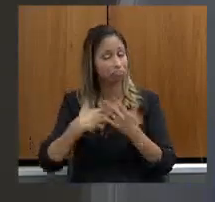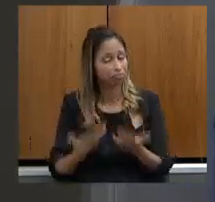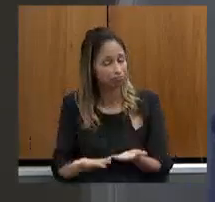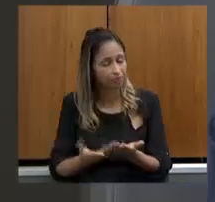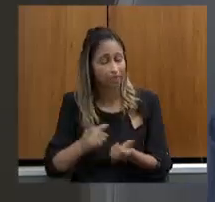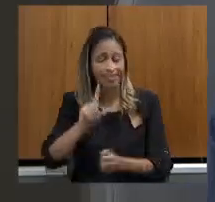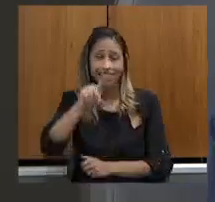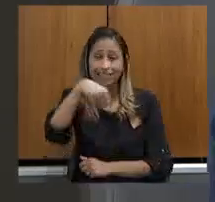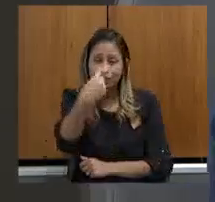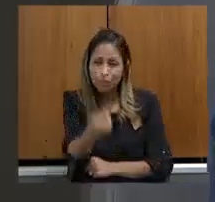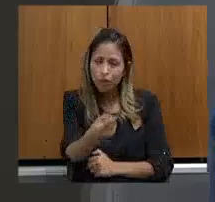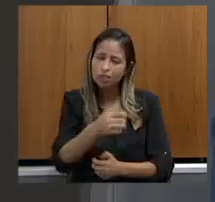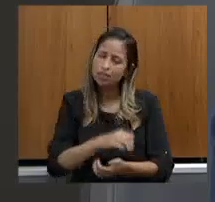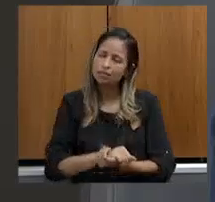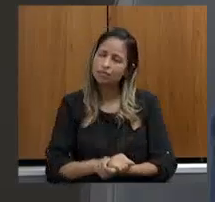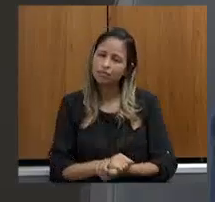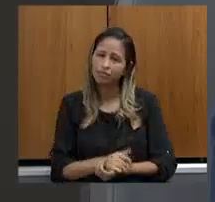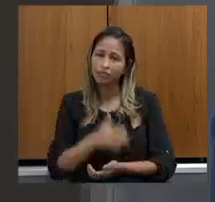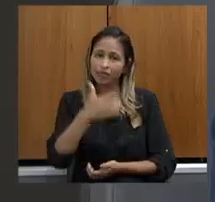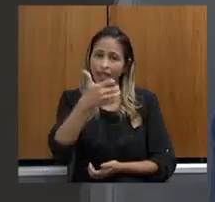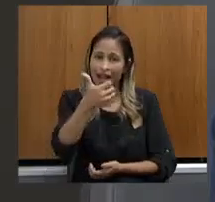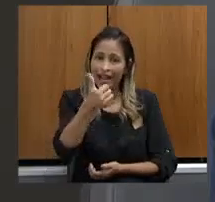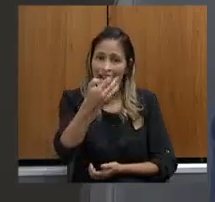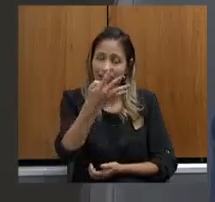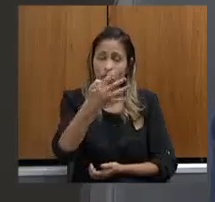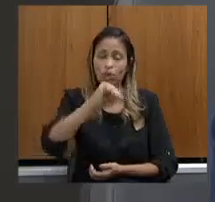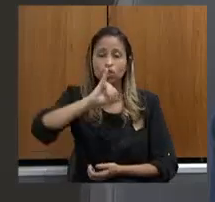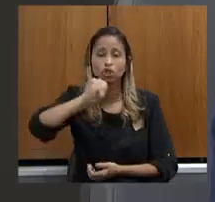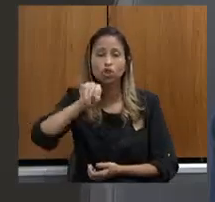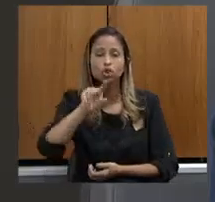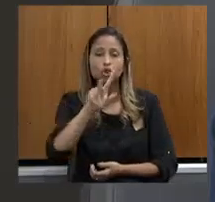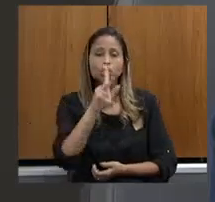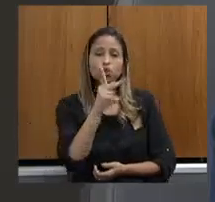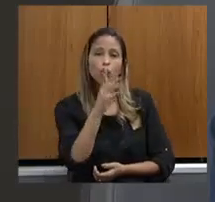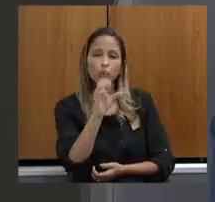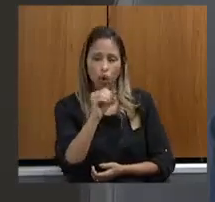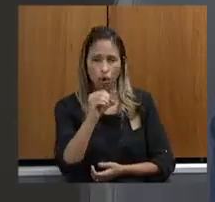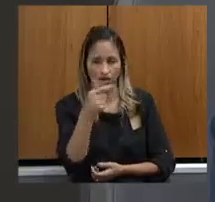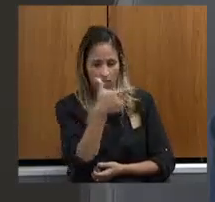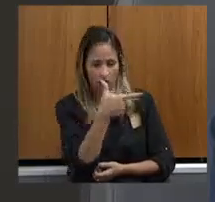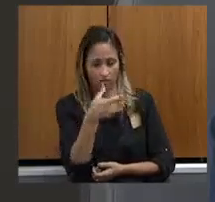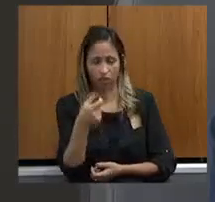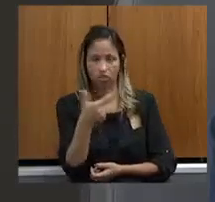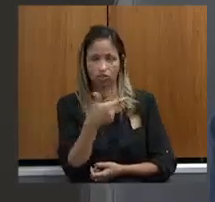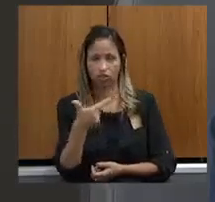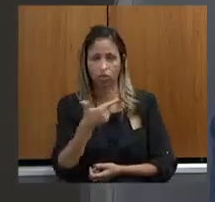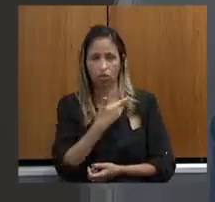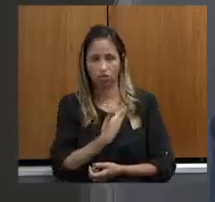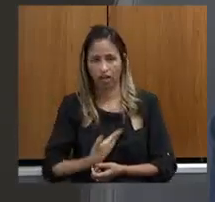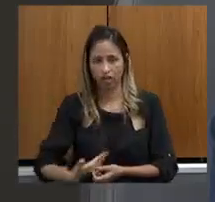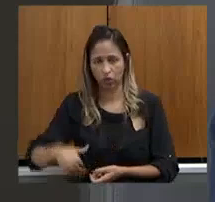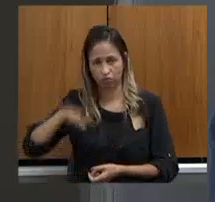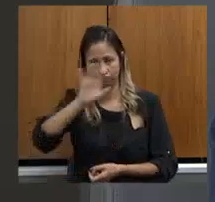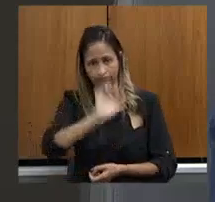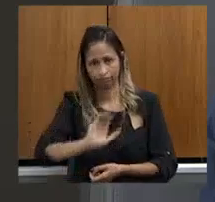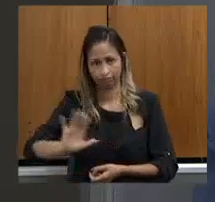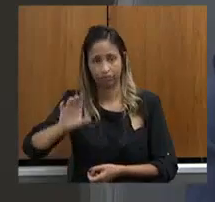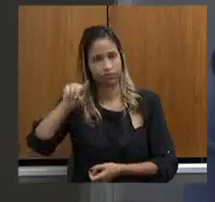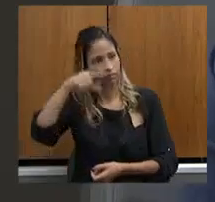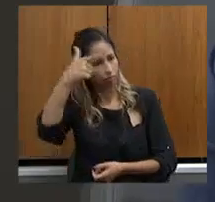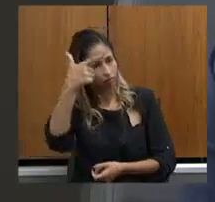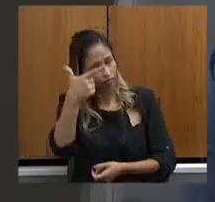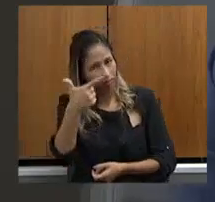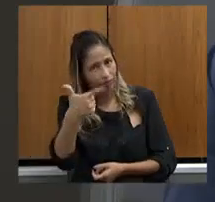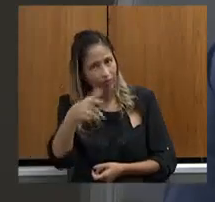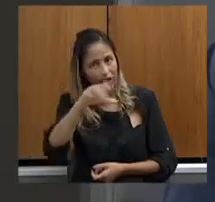depois 14 de junho de 2022 o governador do Estado foi novamente